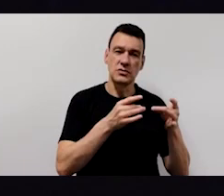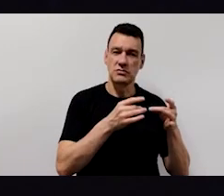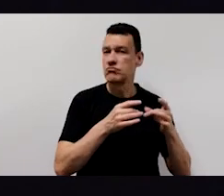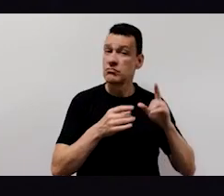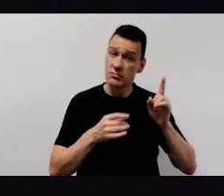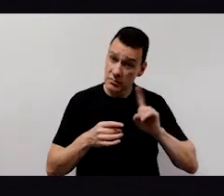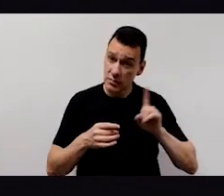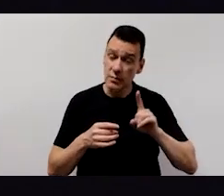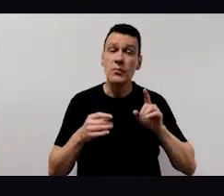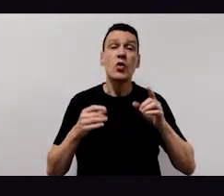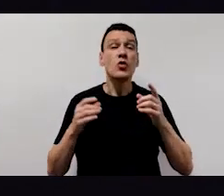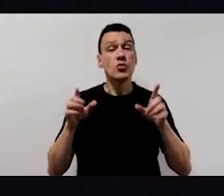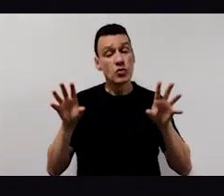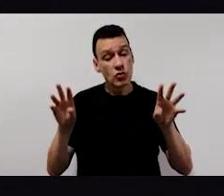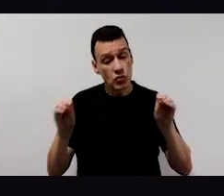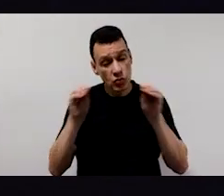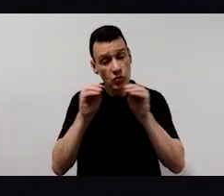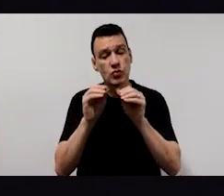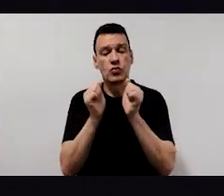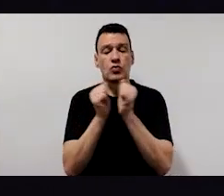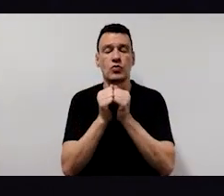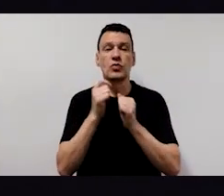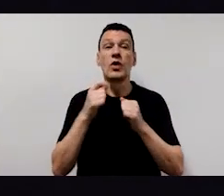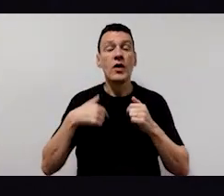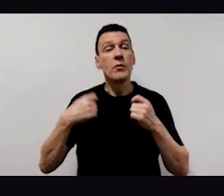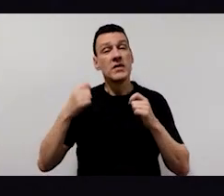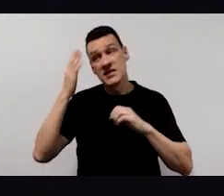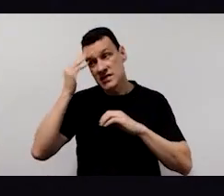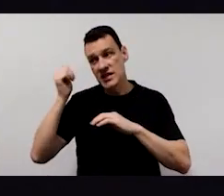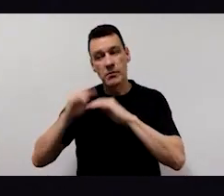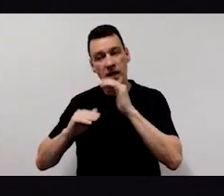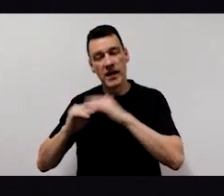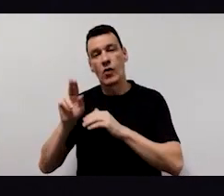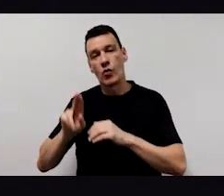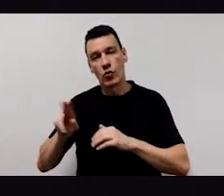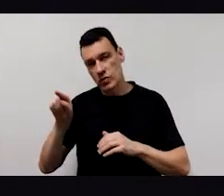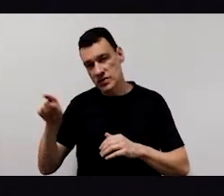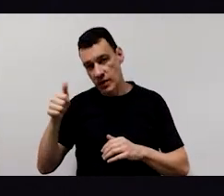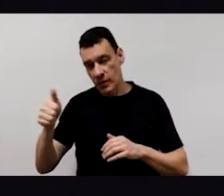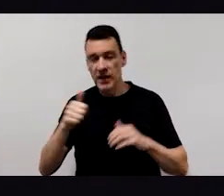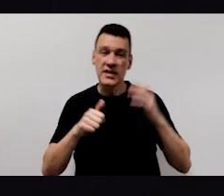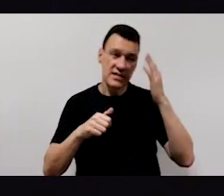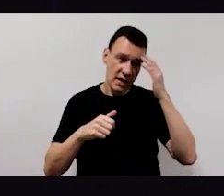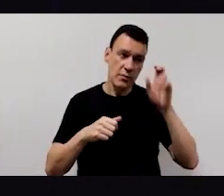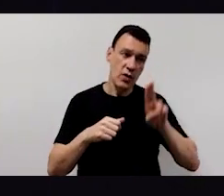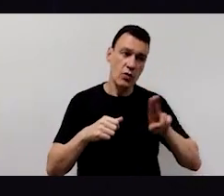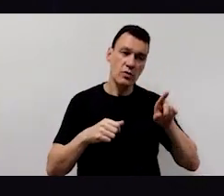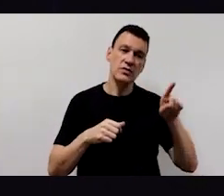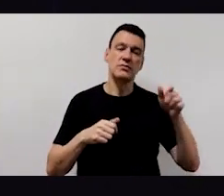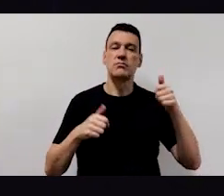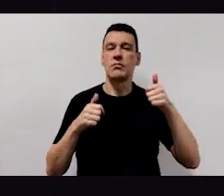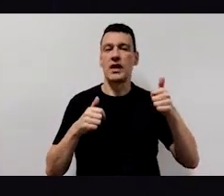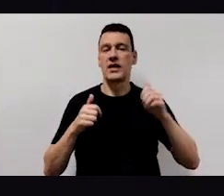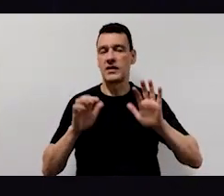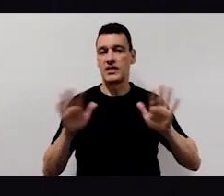tomar as melhores decisões, garantir proteção com boa experiência, com equilíbrio.